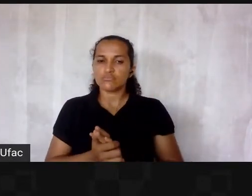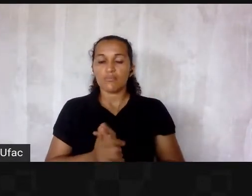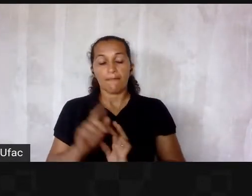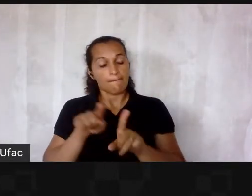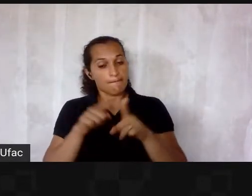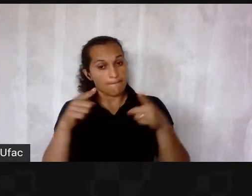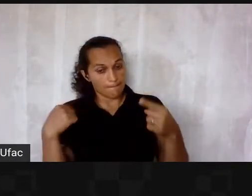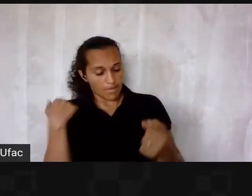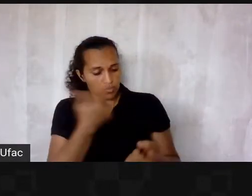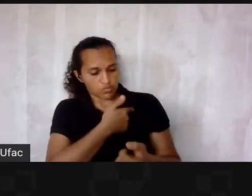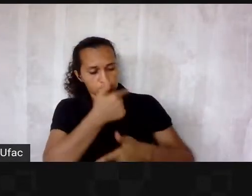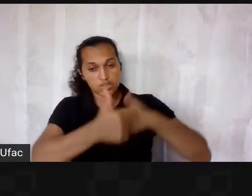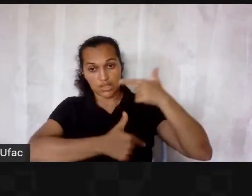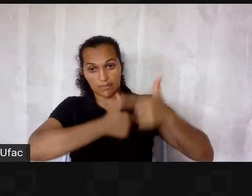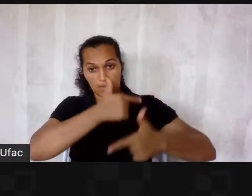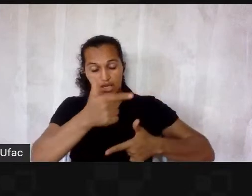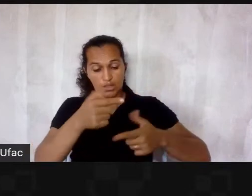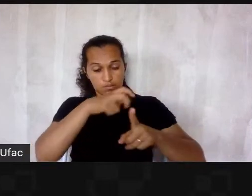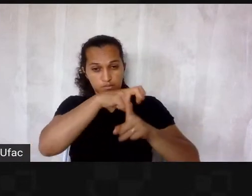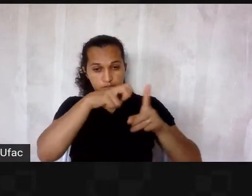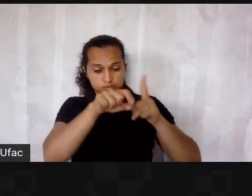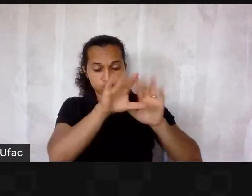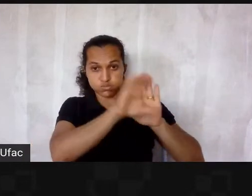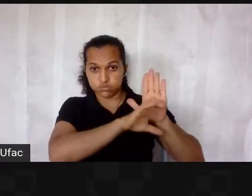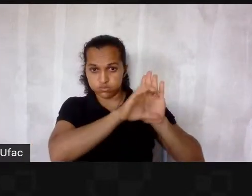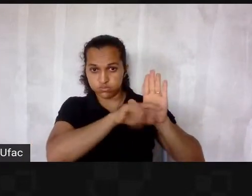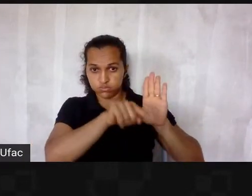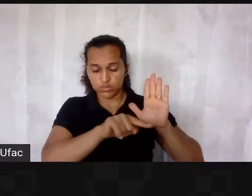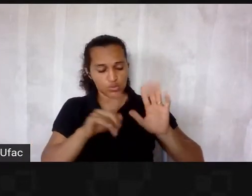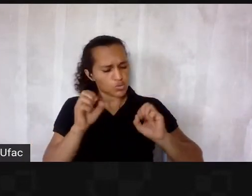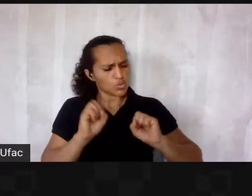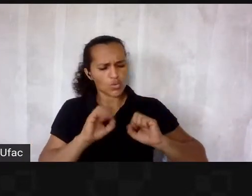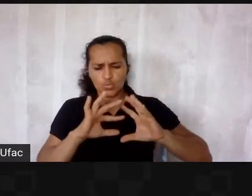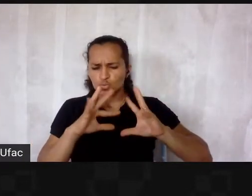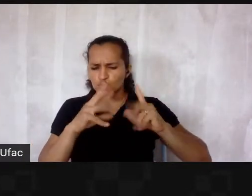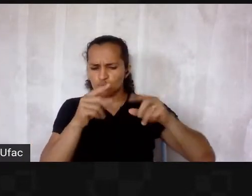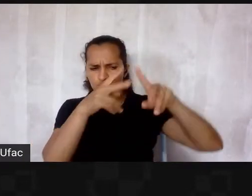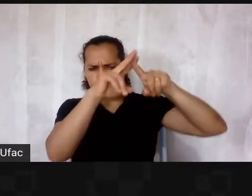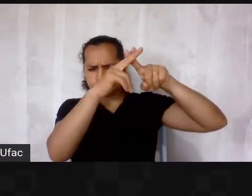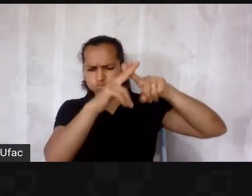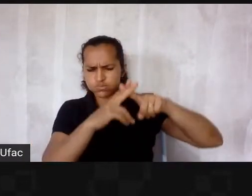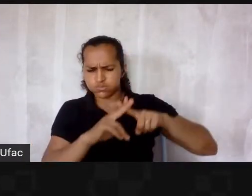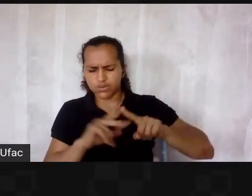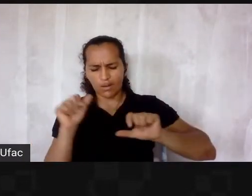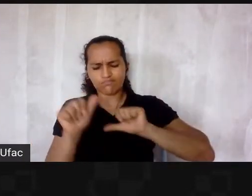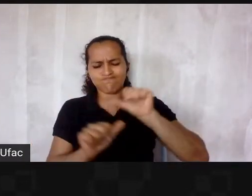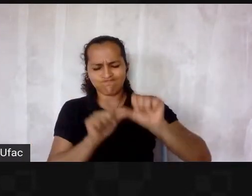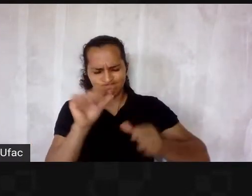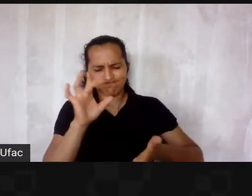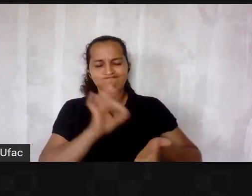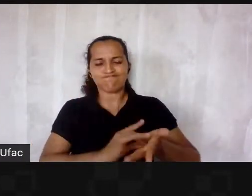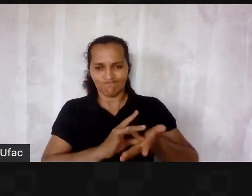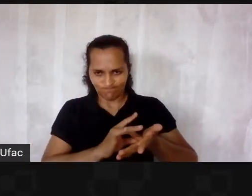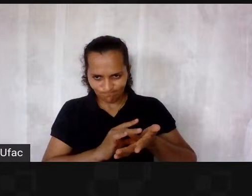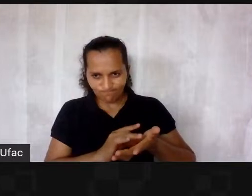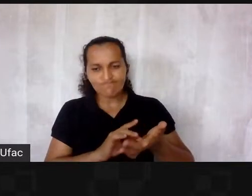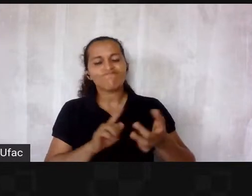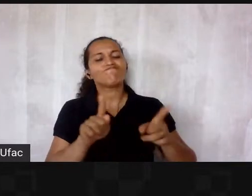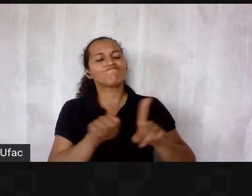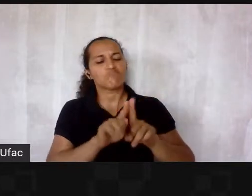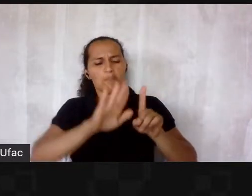perspectiva do currículo, toda reforma, ela produz mudanças, algumas mudanças, mas ela também produz muitas